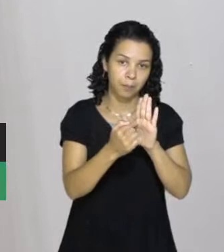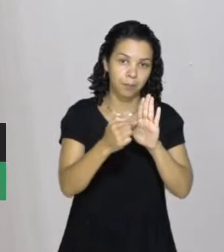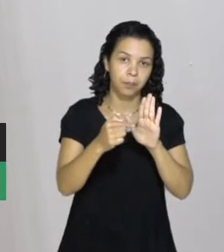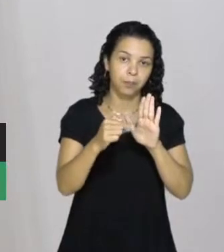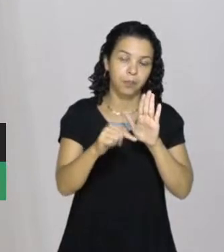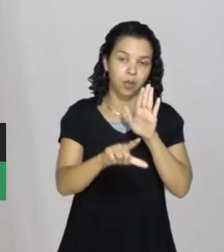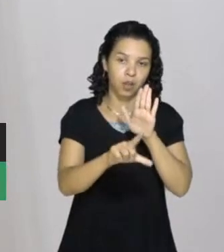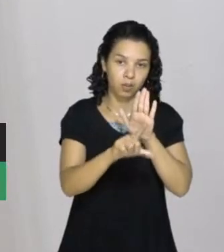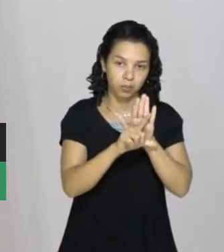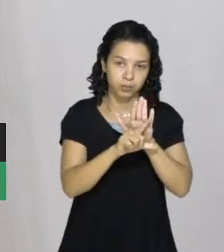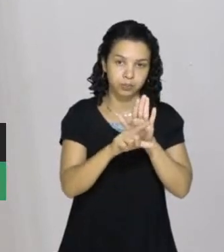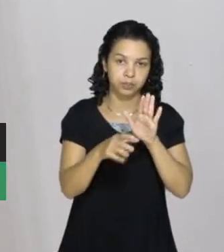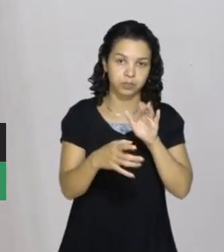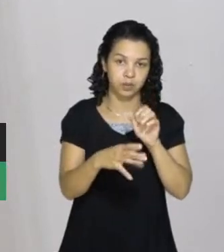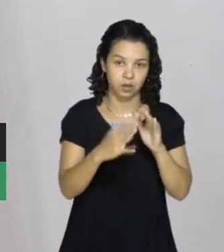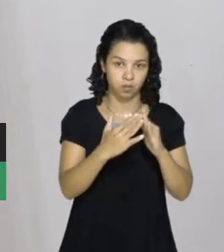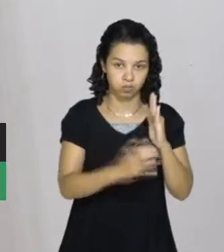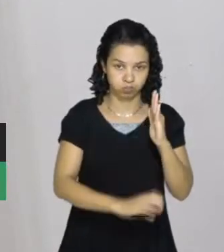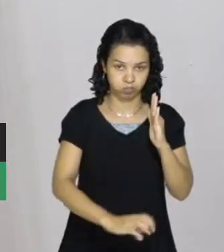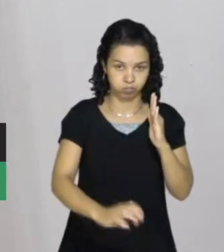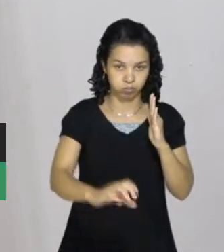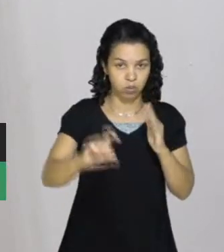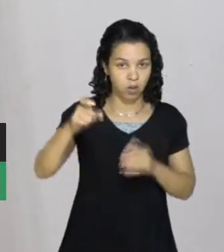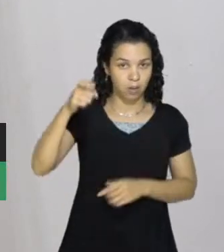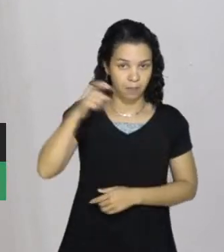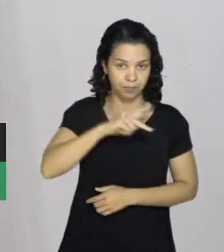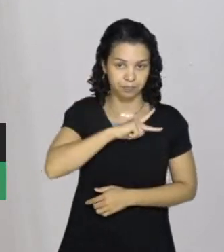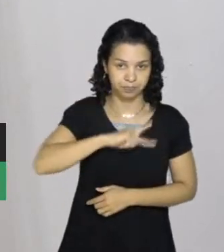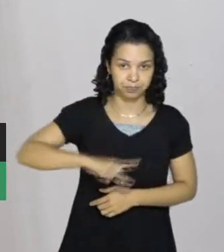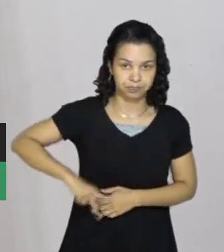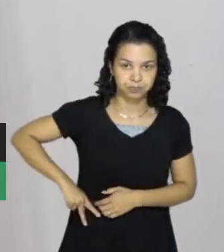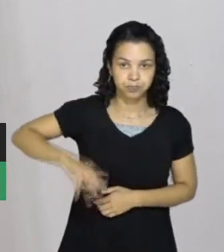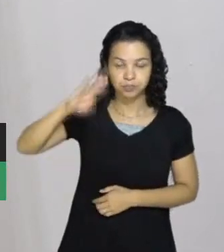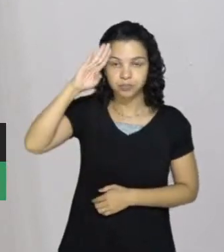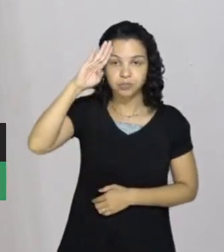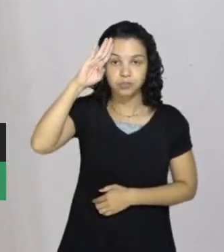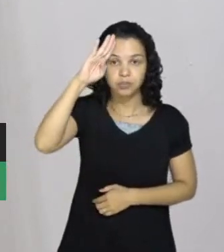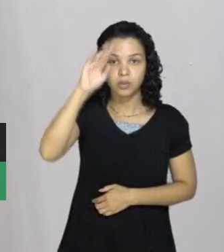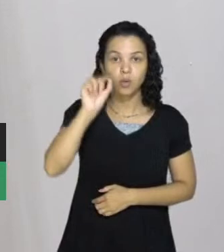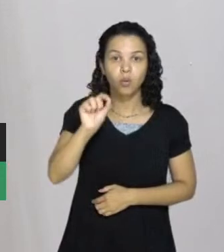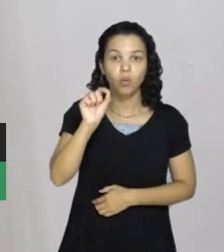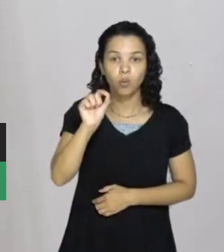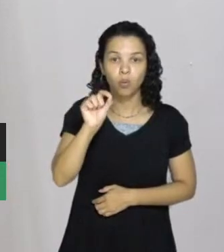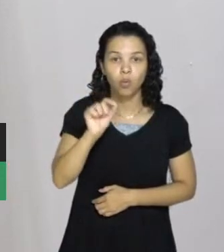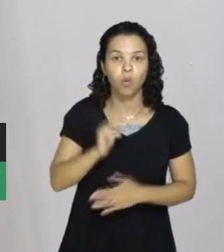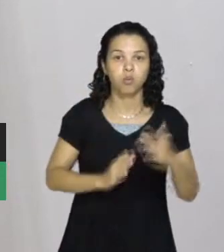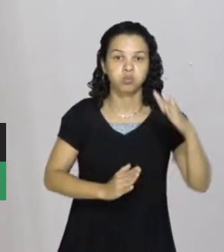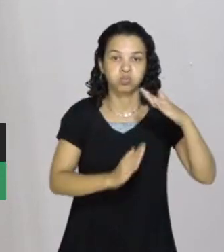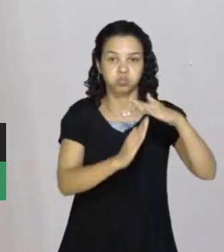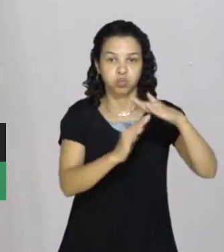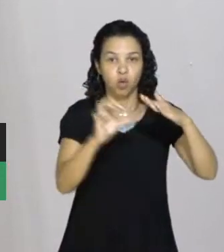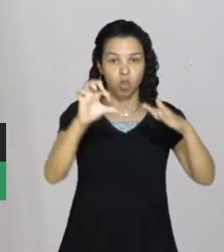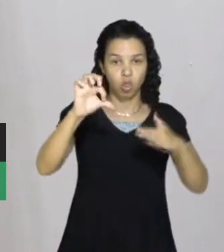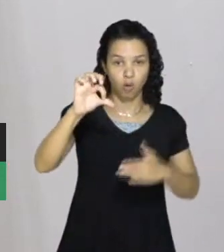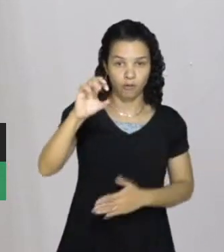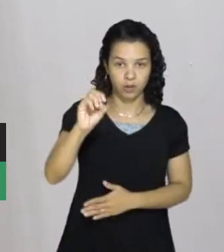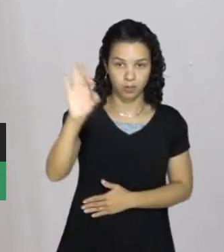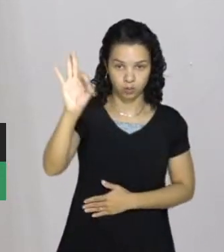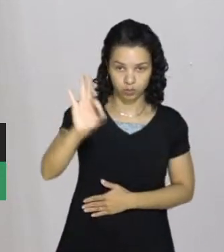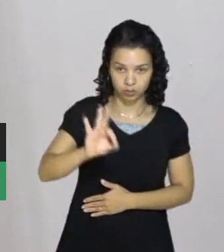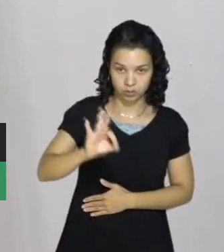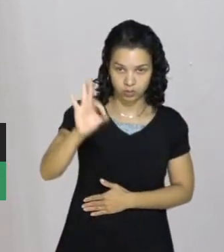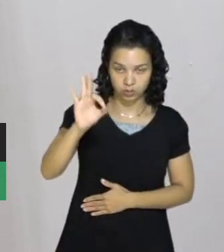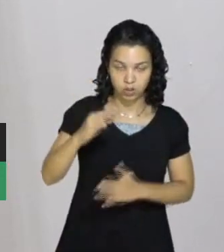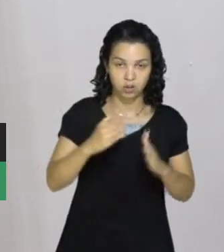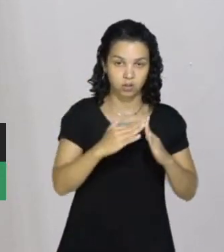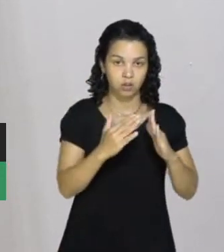sancionado pelo ex-presidente Bolsonaro é de atingir 90% de rede coletora até